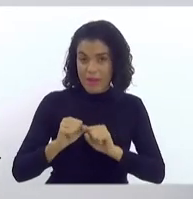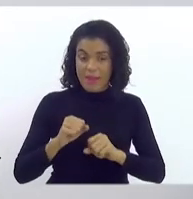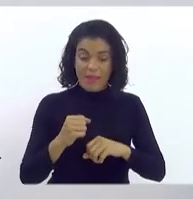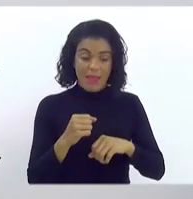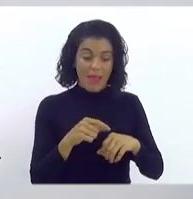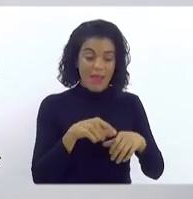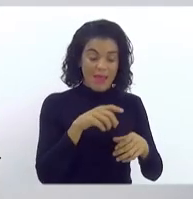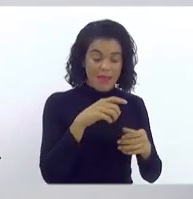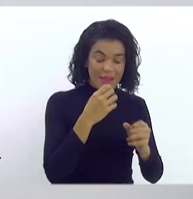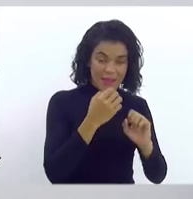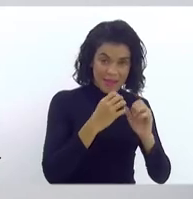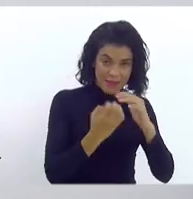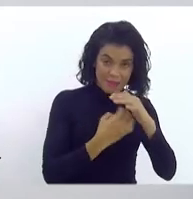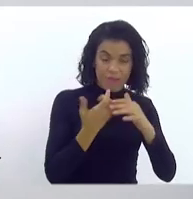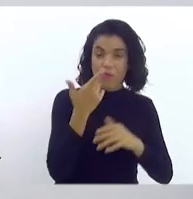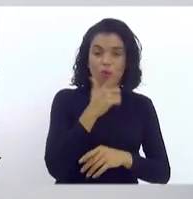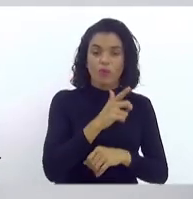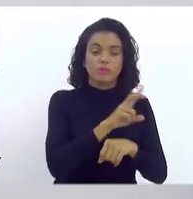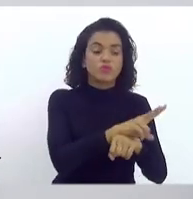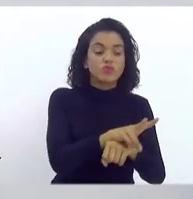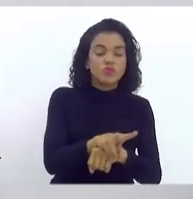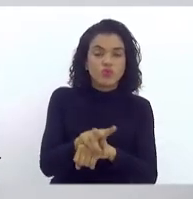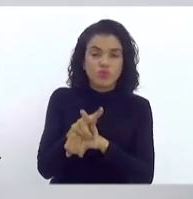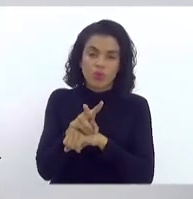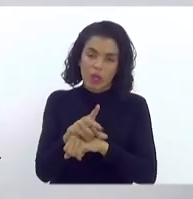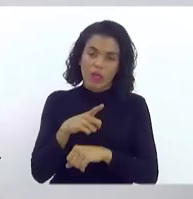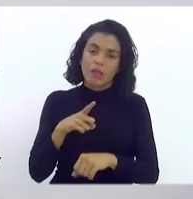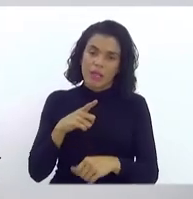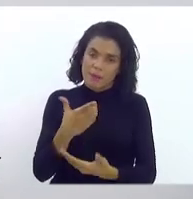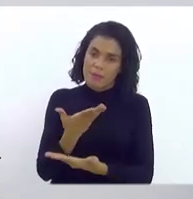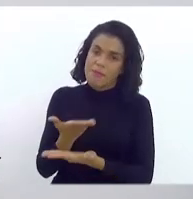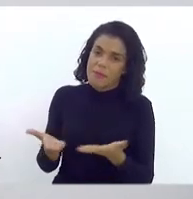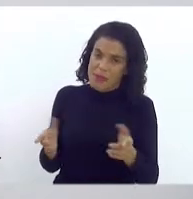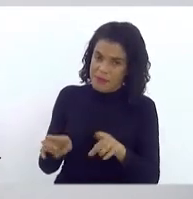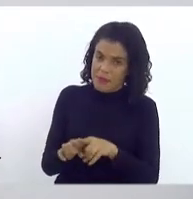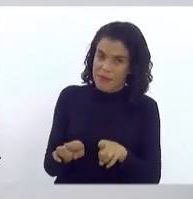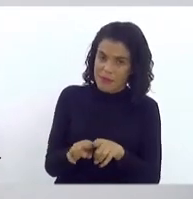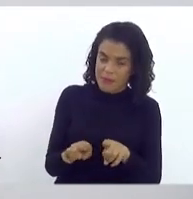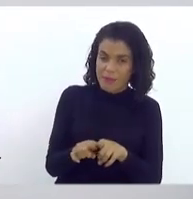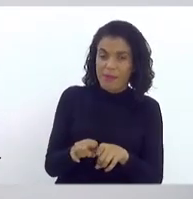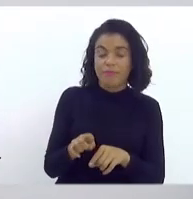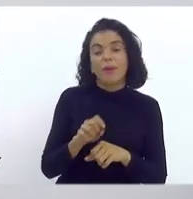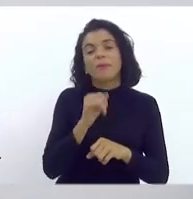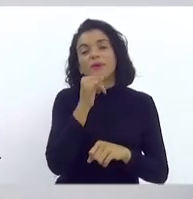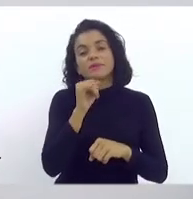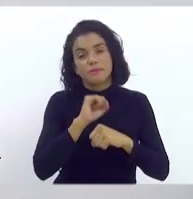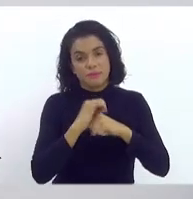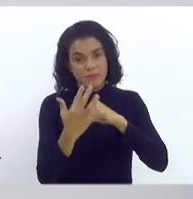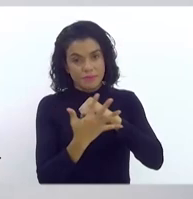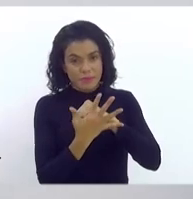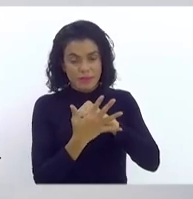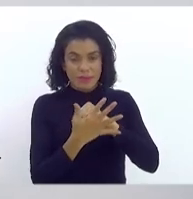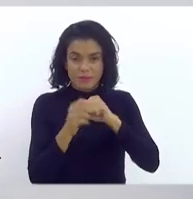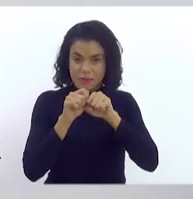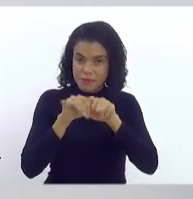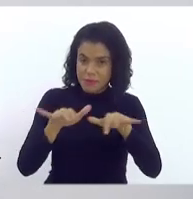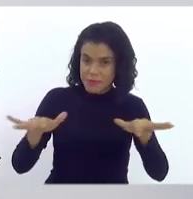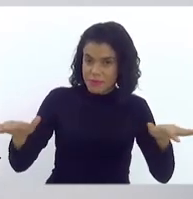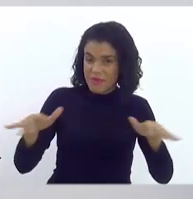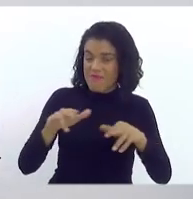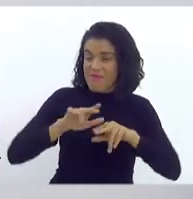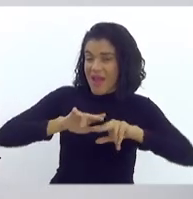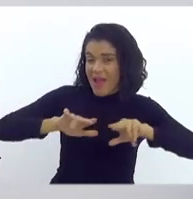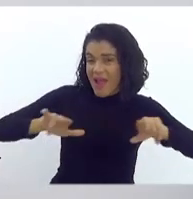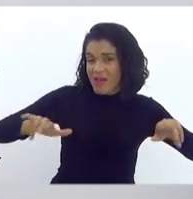isso direito, há uma perda também nesse sentido. Com a pandemia, nesses últimos anos, muitos serviços